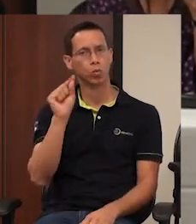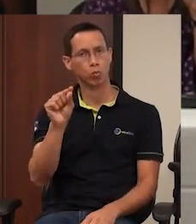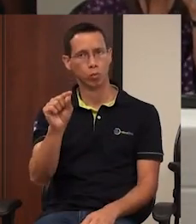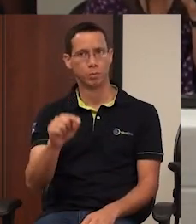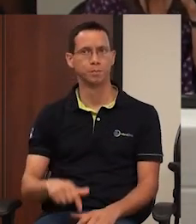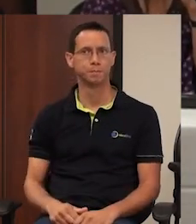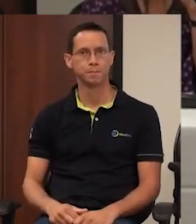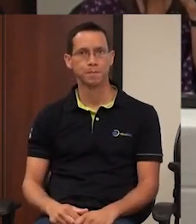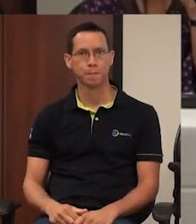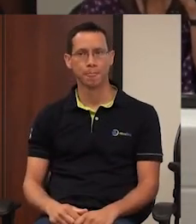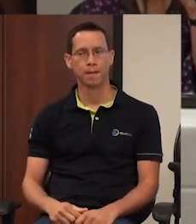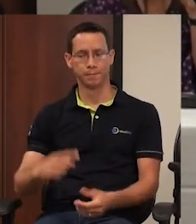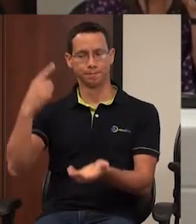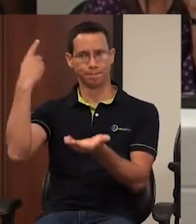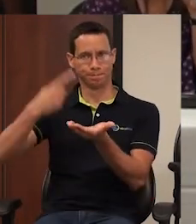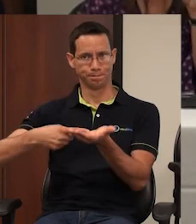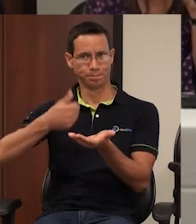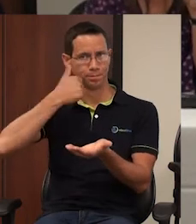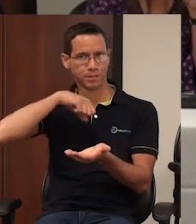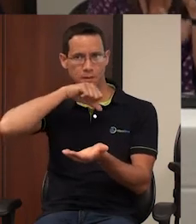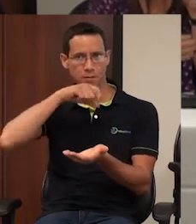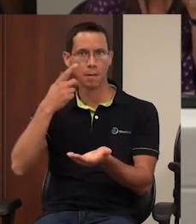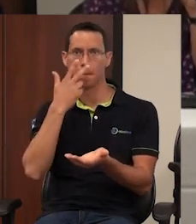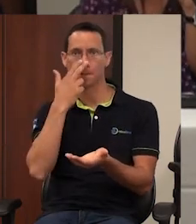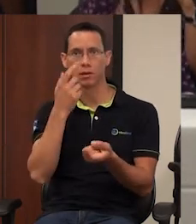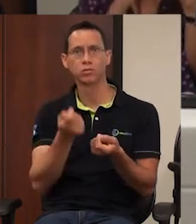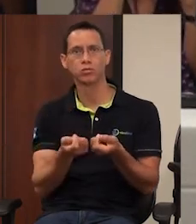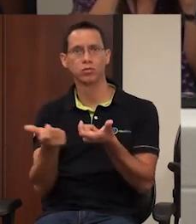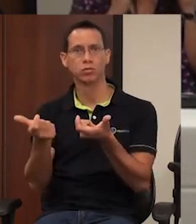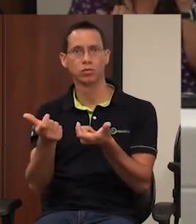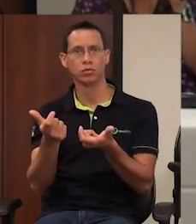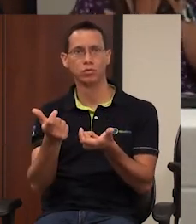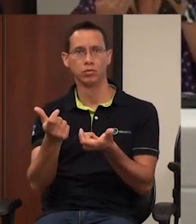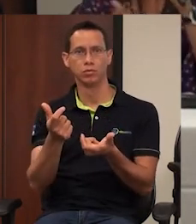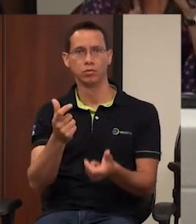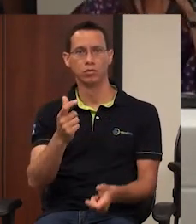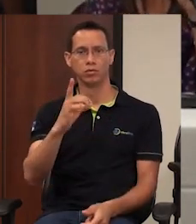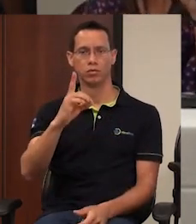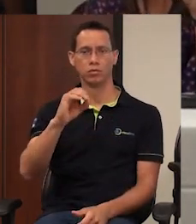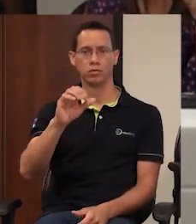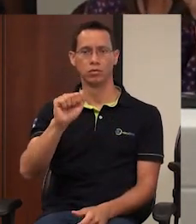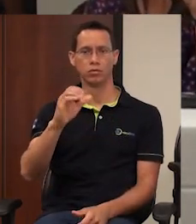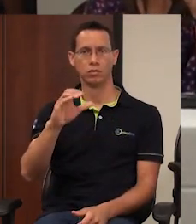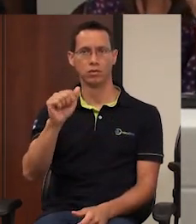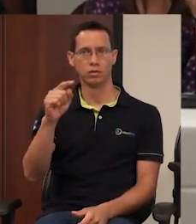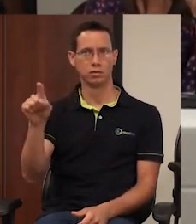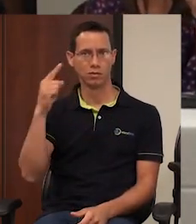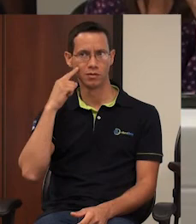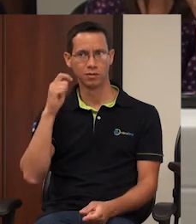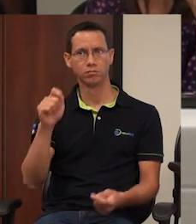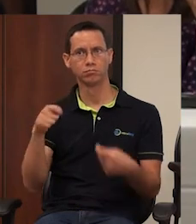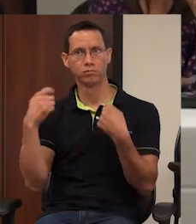Ela fez um acordo, a mãe fez uma doação, então, em vida, como se fosse o adiantamento da legítima para essa